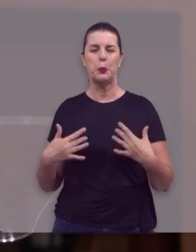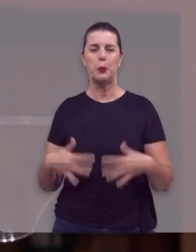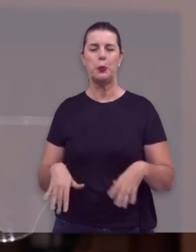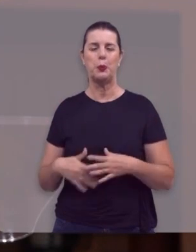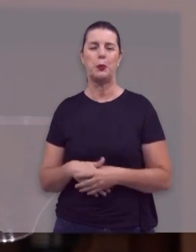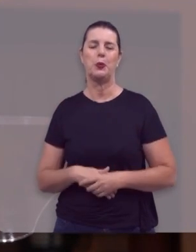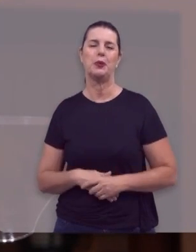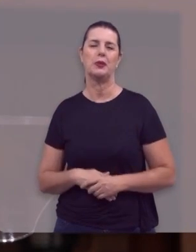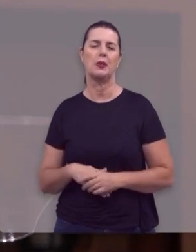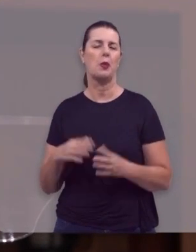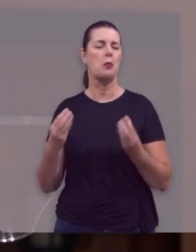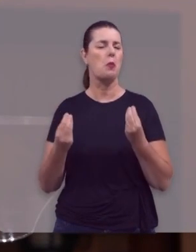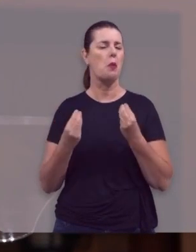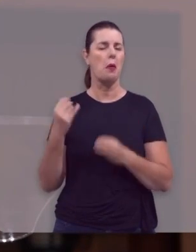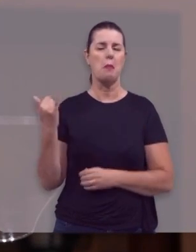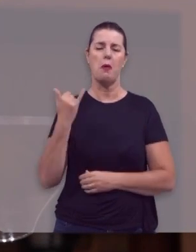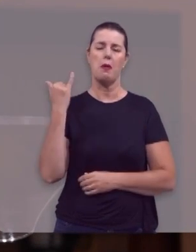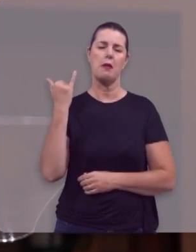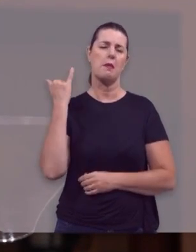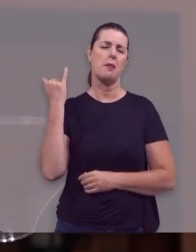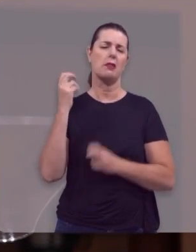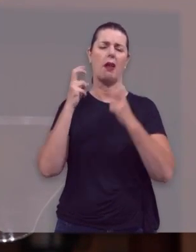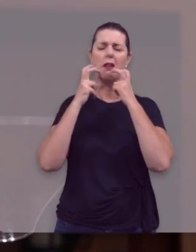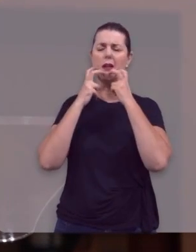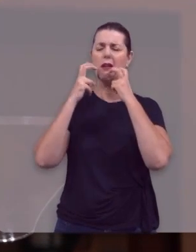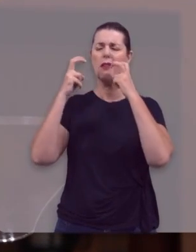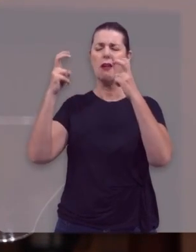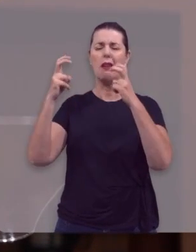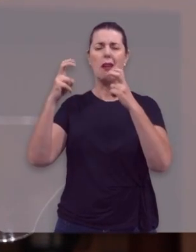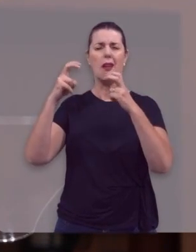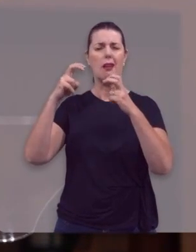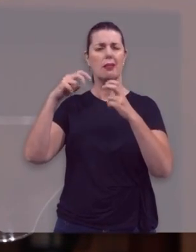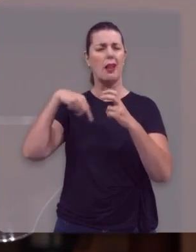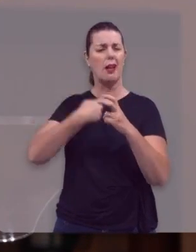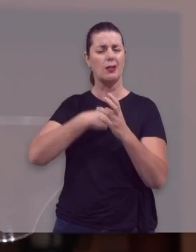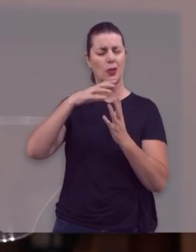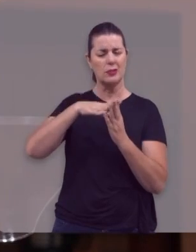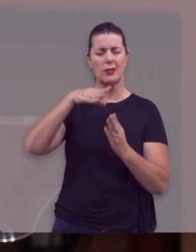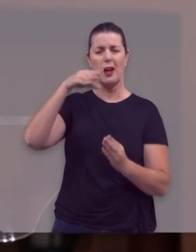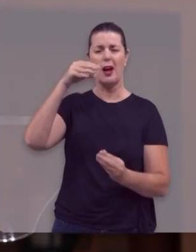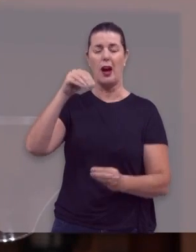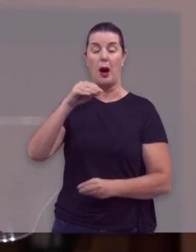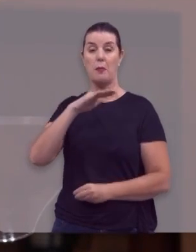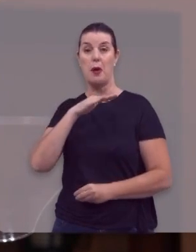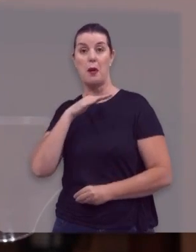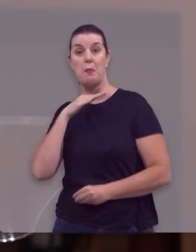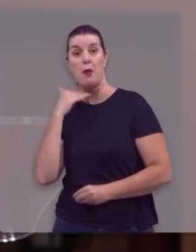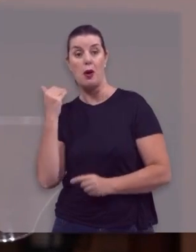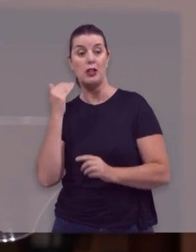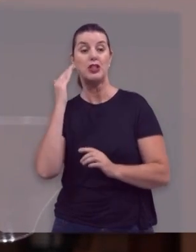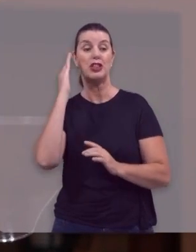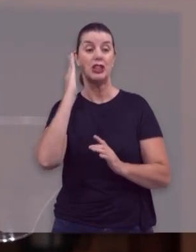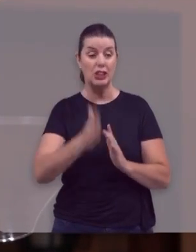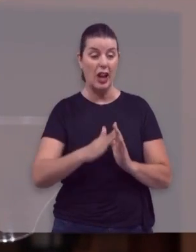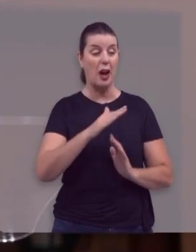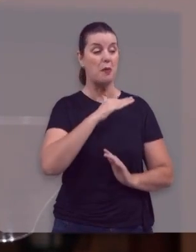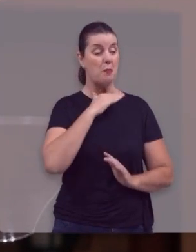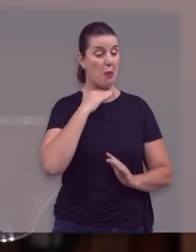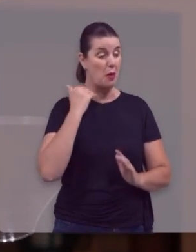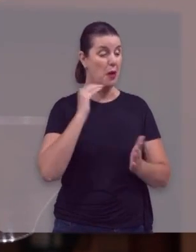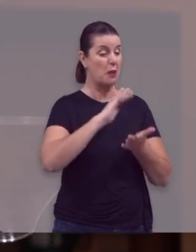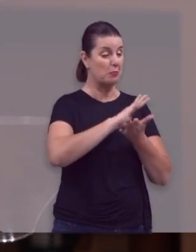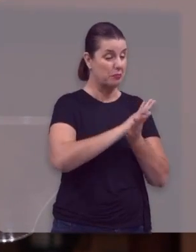Ah, como é importante gritar do profundo da nossa alma, a morte morreu na morte